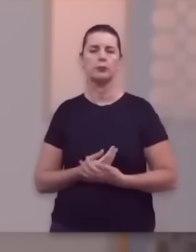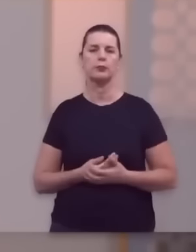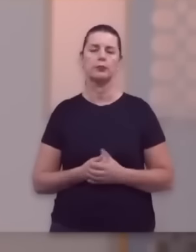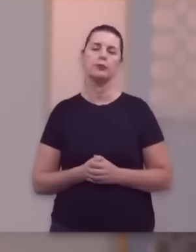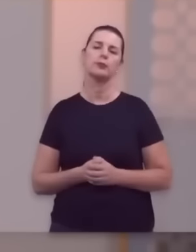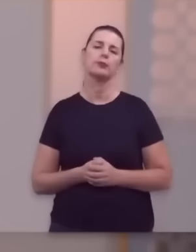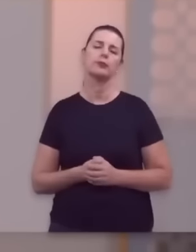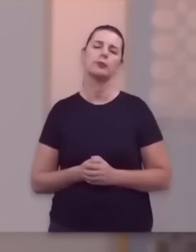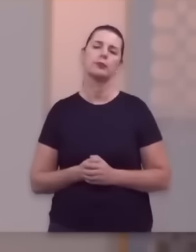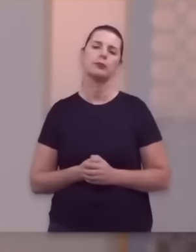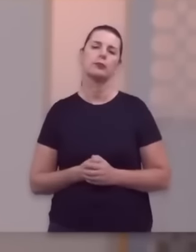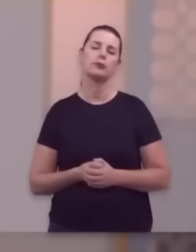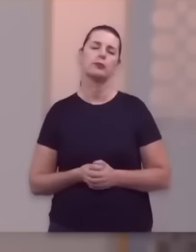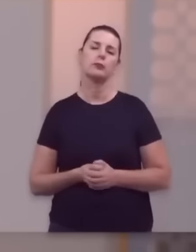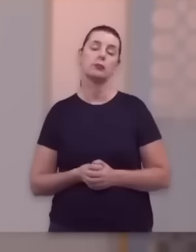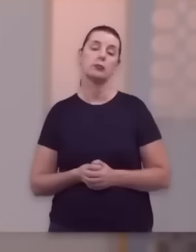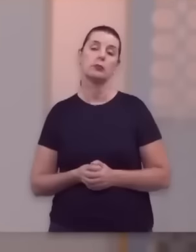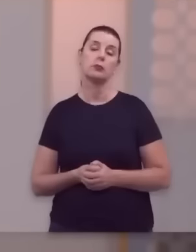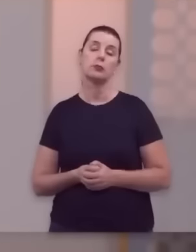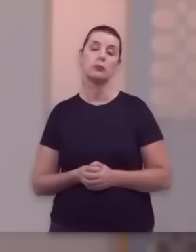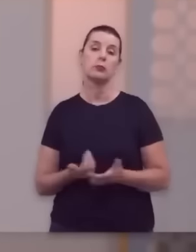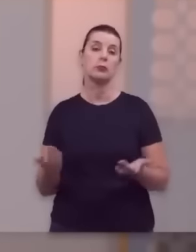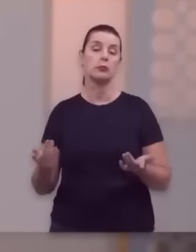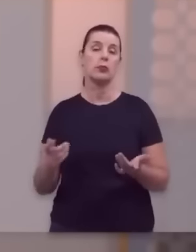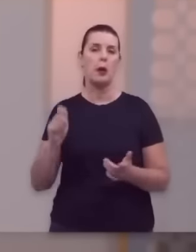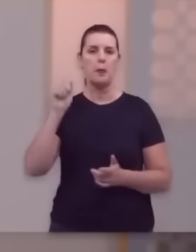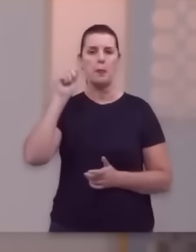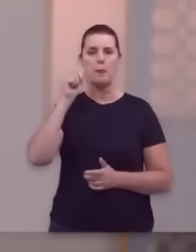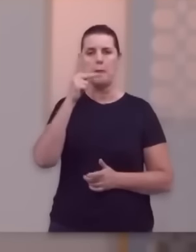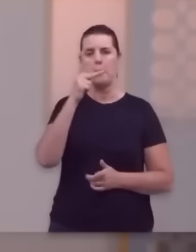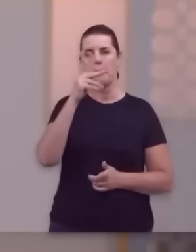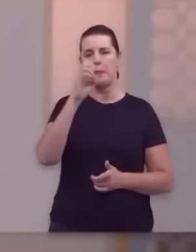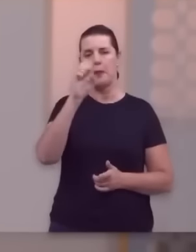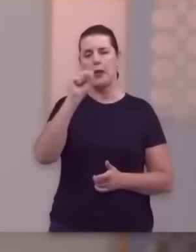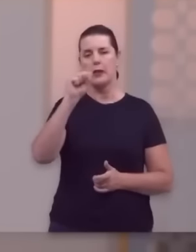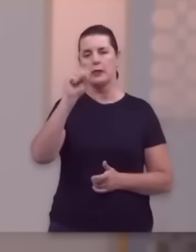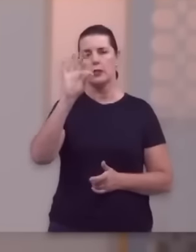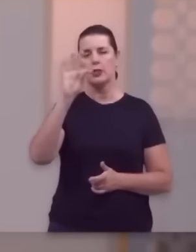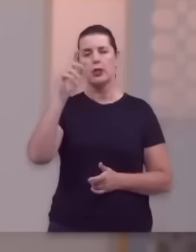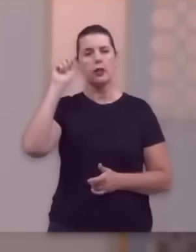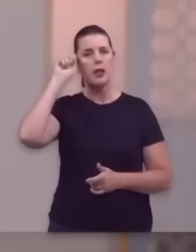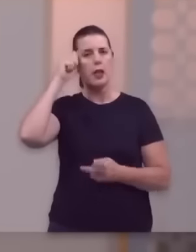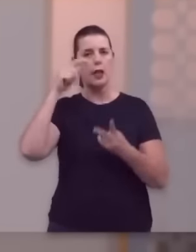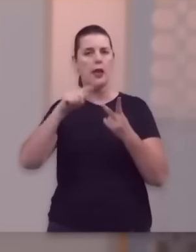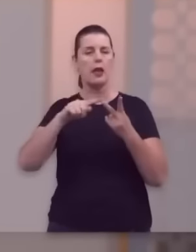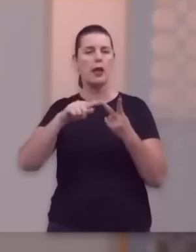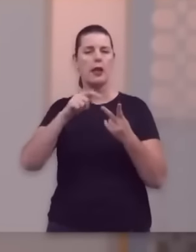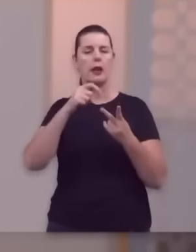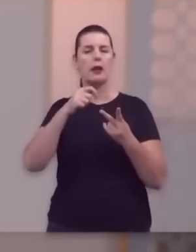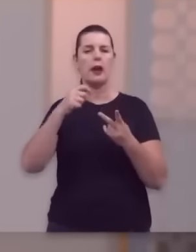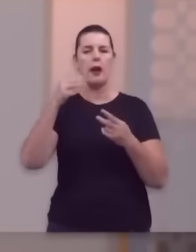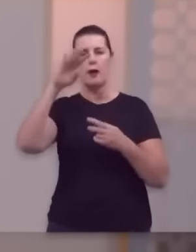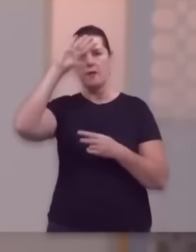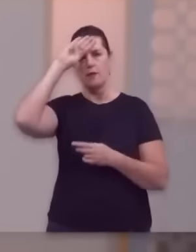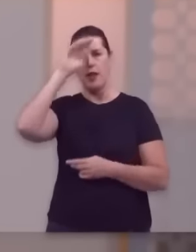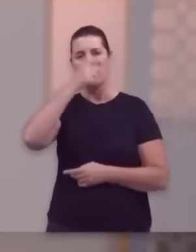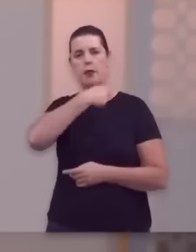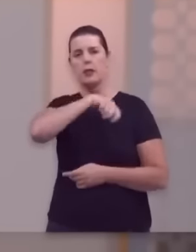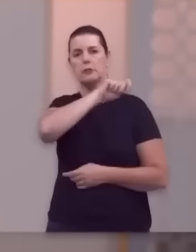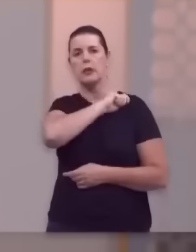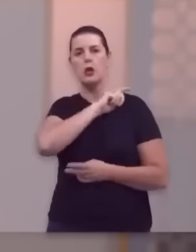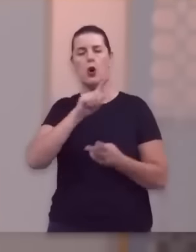história como a peste negra como a febre espanhola